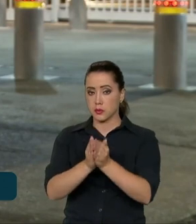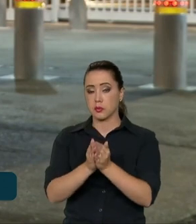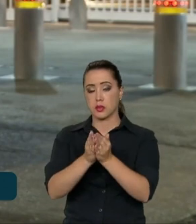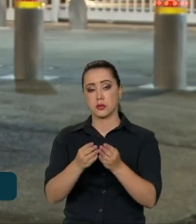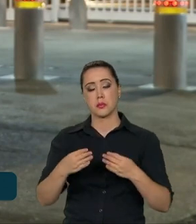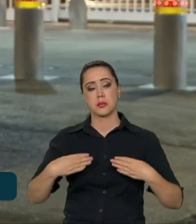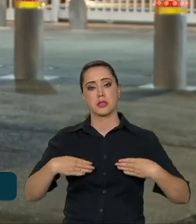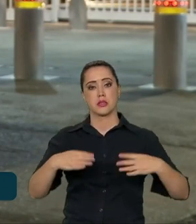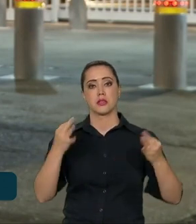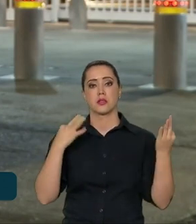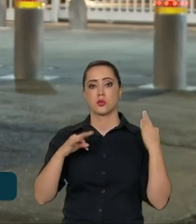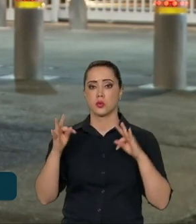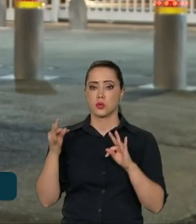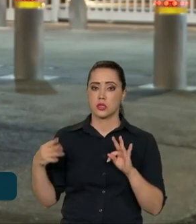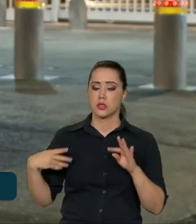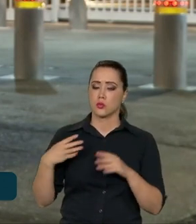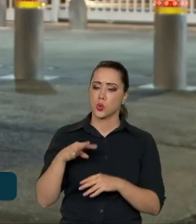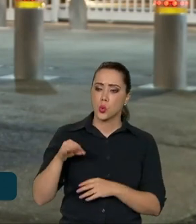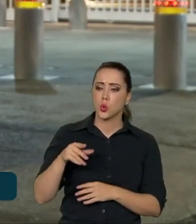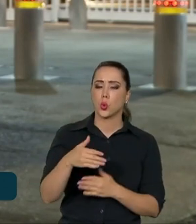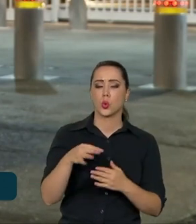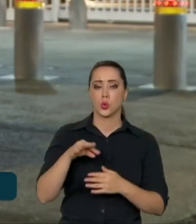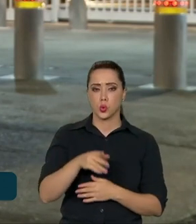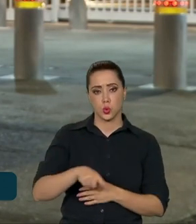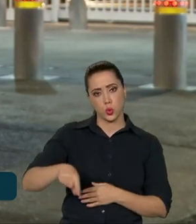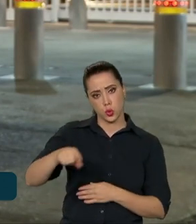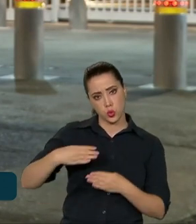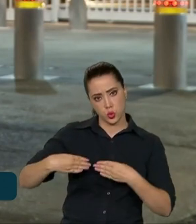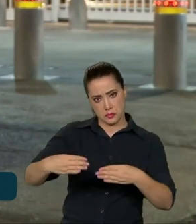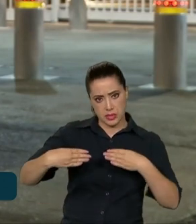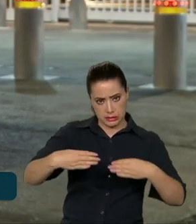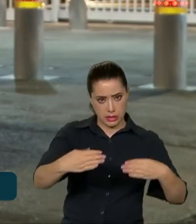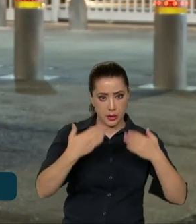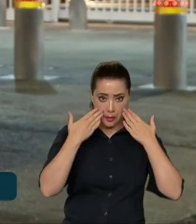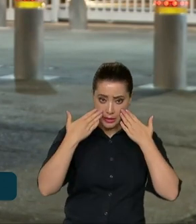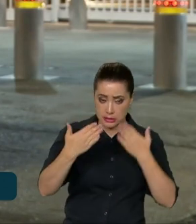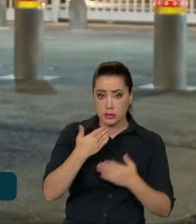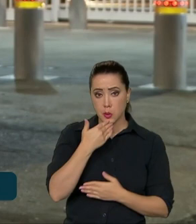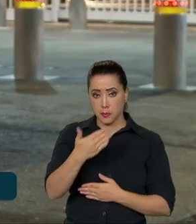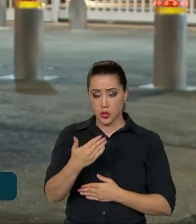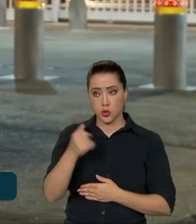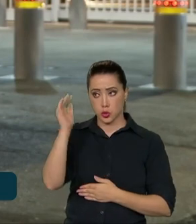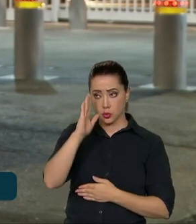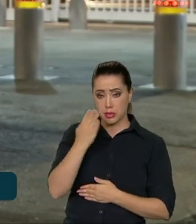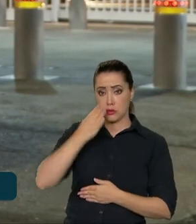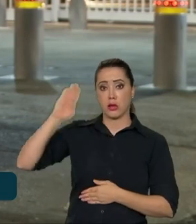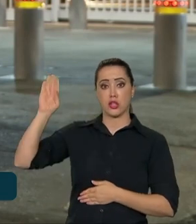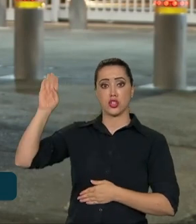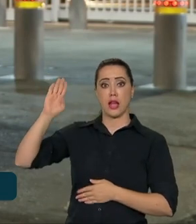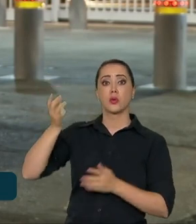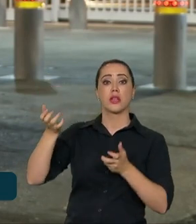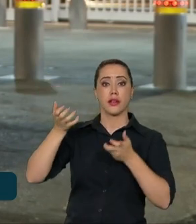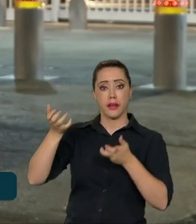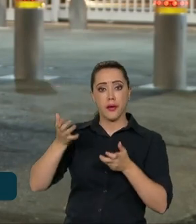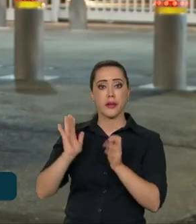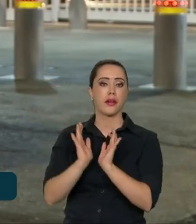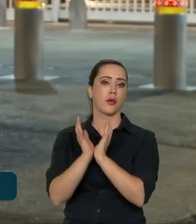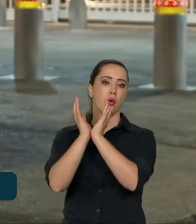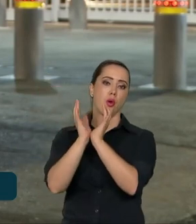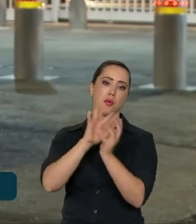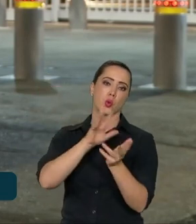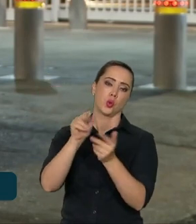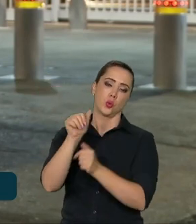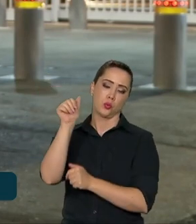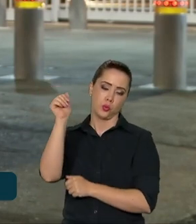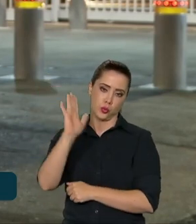ser uma operação conjunta para apresentar essa candidatura. E, além do Brasil, vão apresentar apresentar a candidatura também à